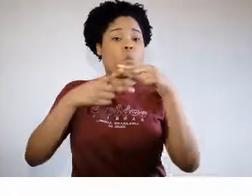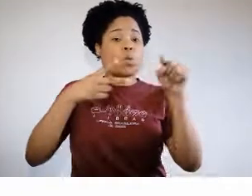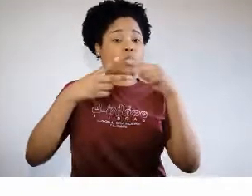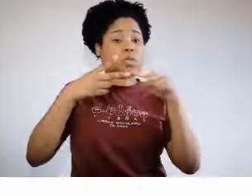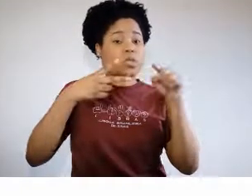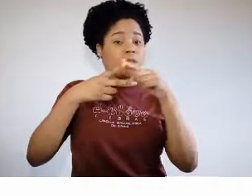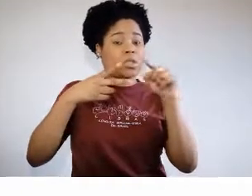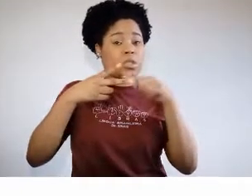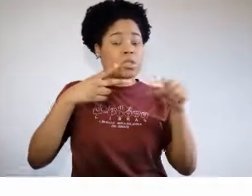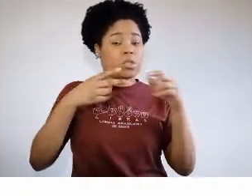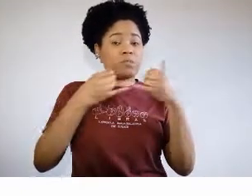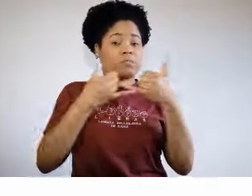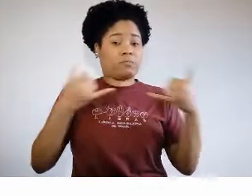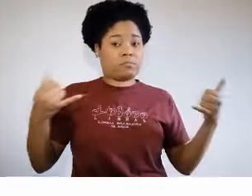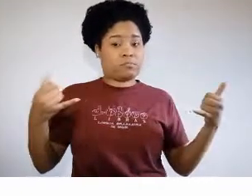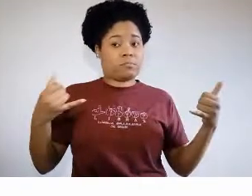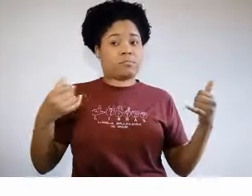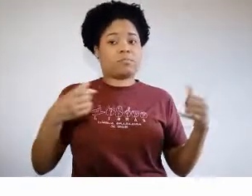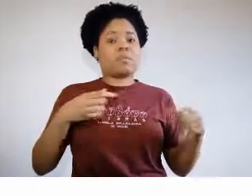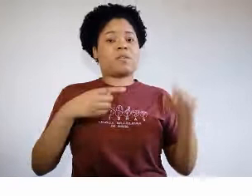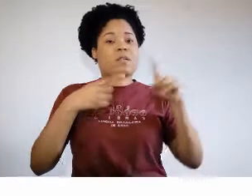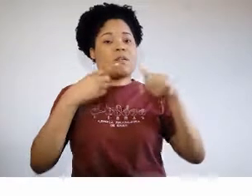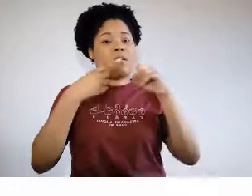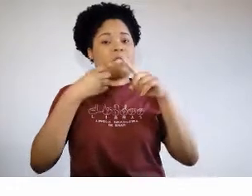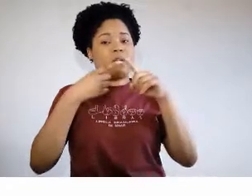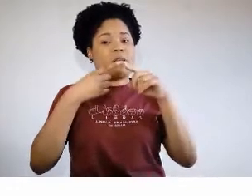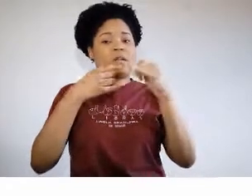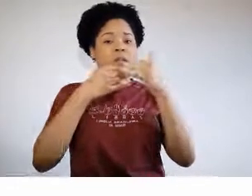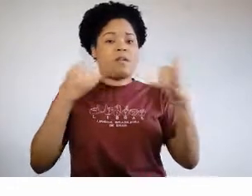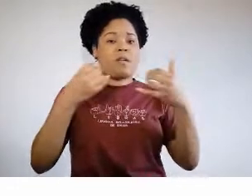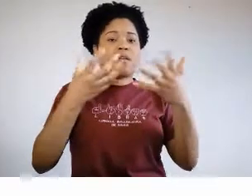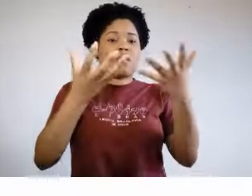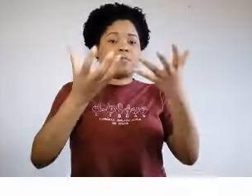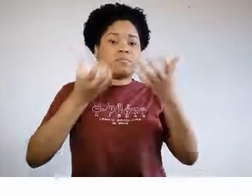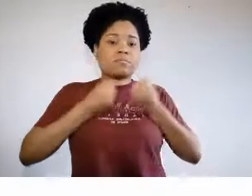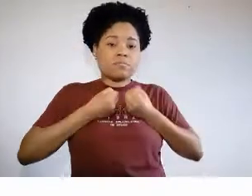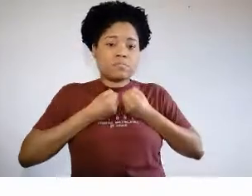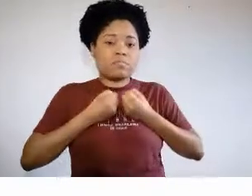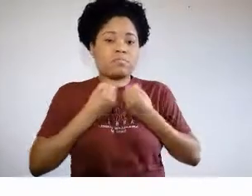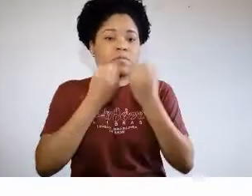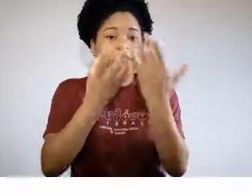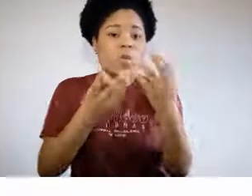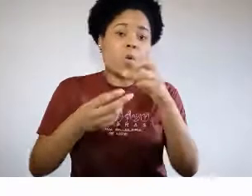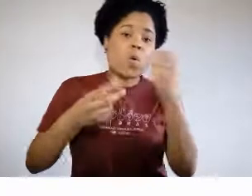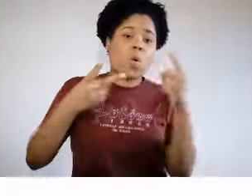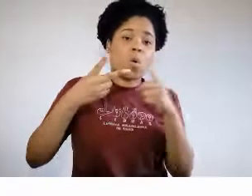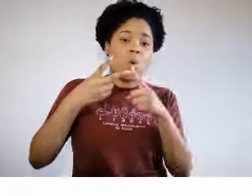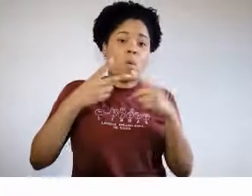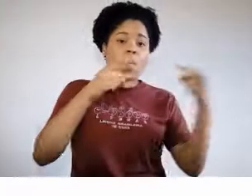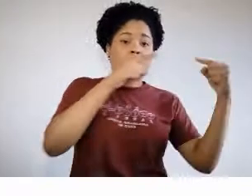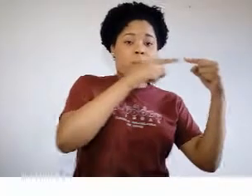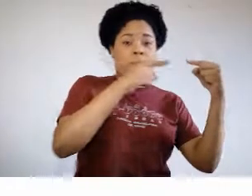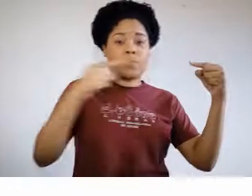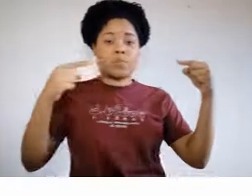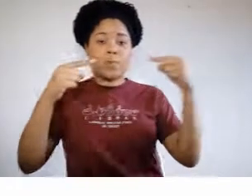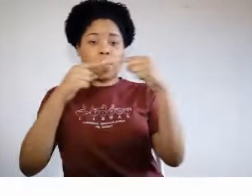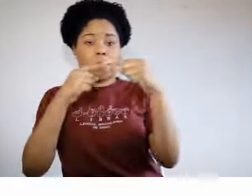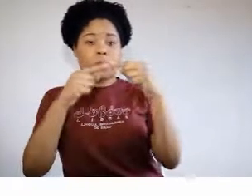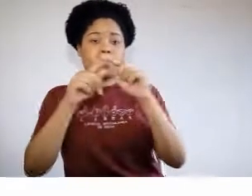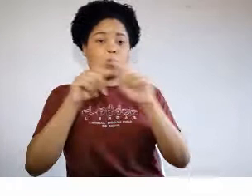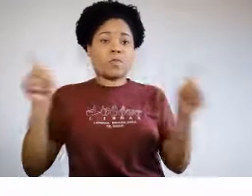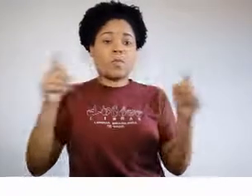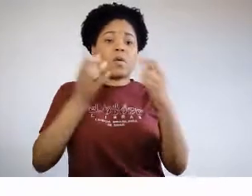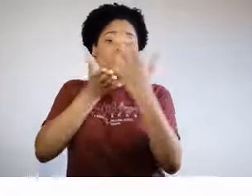tipos de configuração para uma rede de computadores, que é a rede cliente-servidor ou rede ponto a ponto.